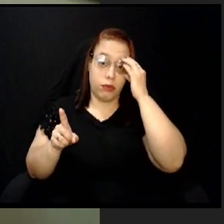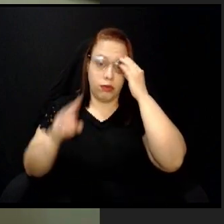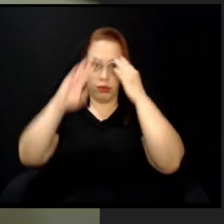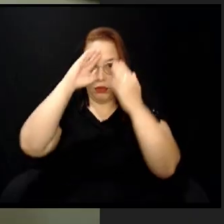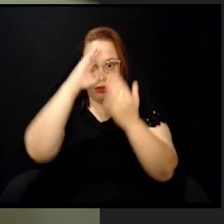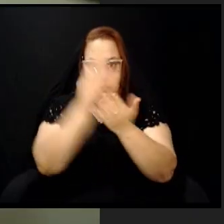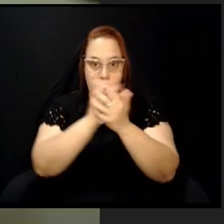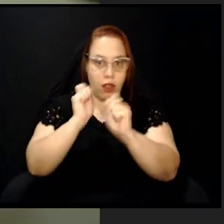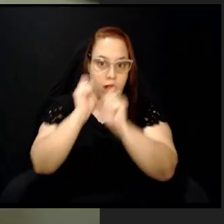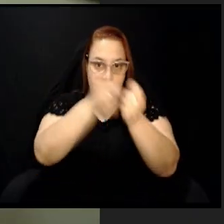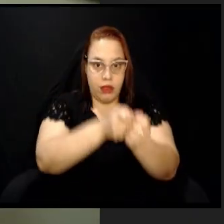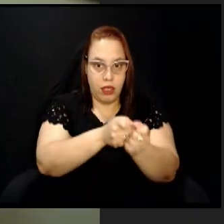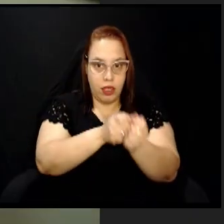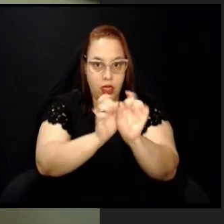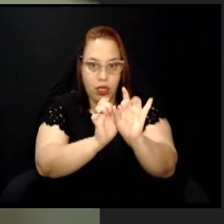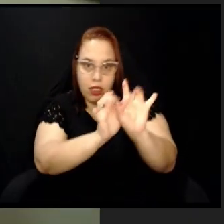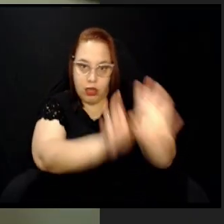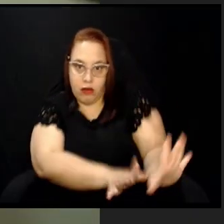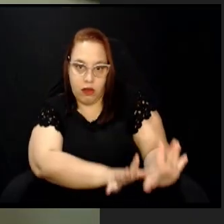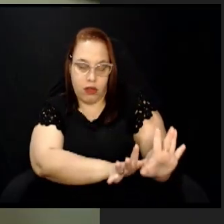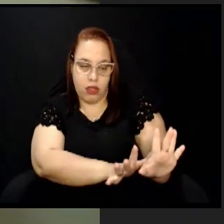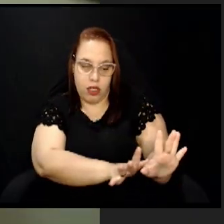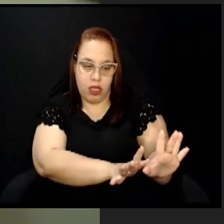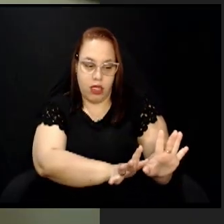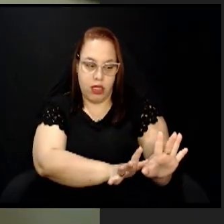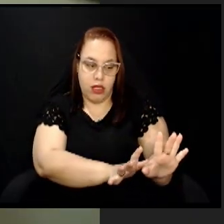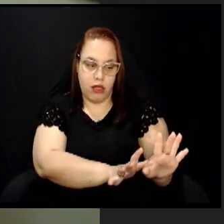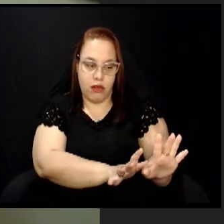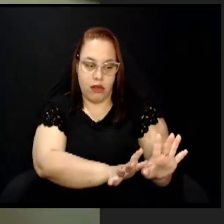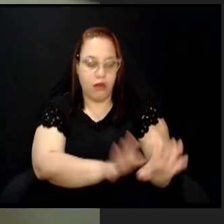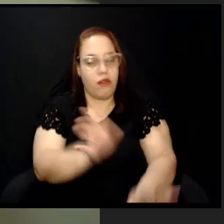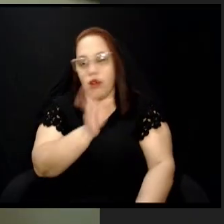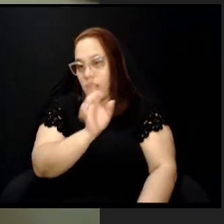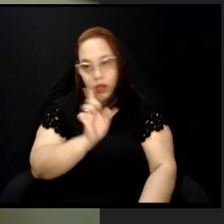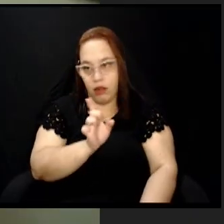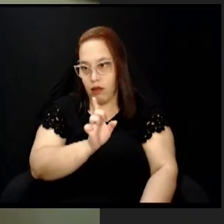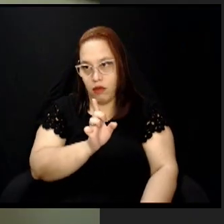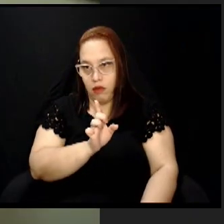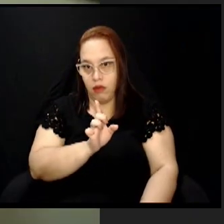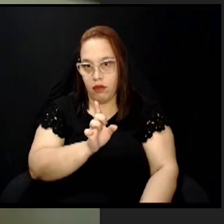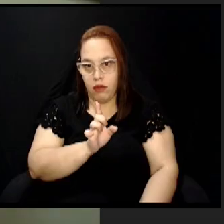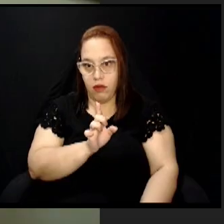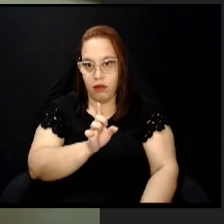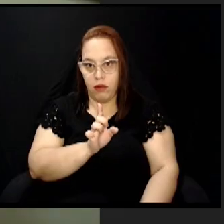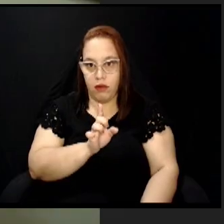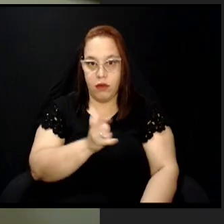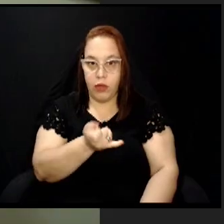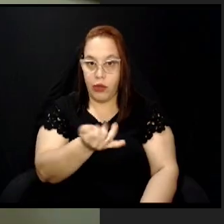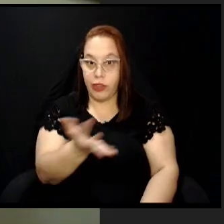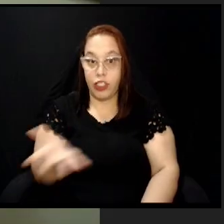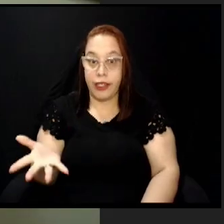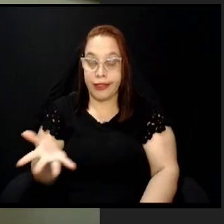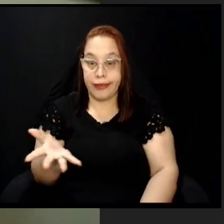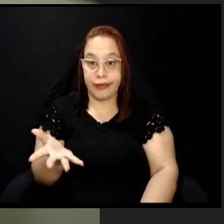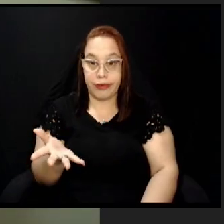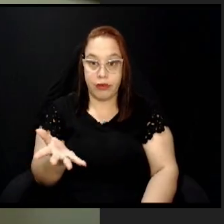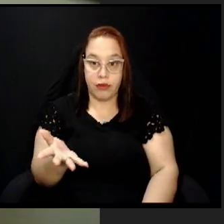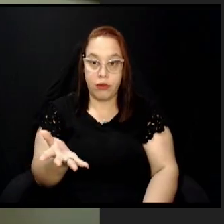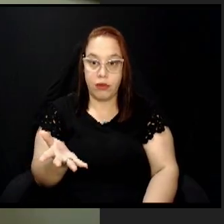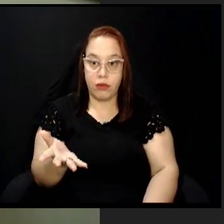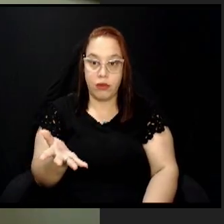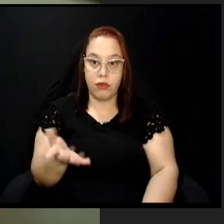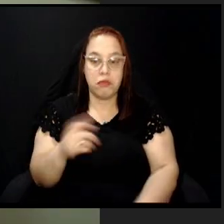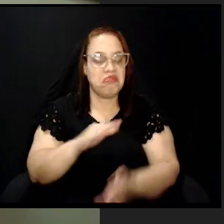deles serem pescados e descartados daquela forma. É, talvez até pela quantidade,